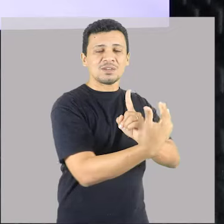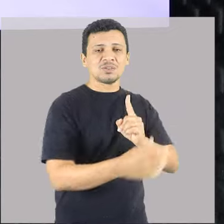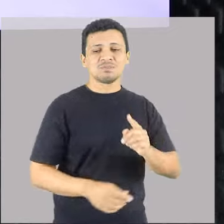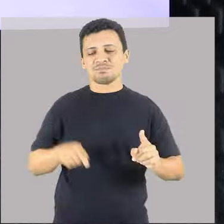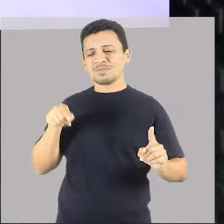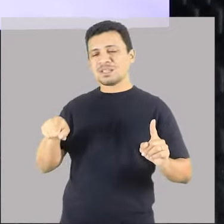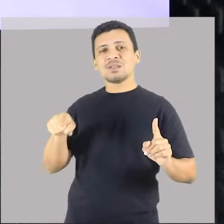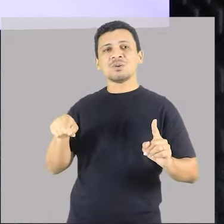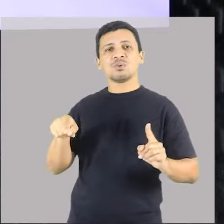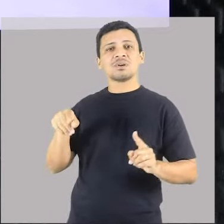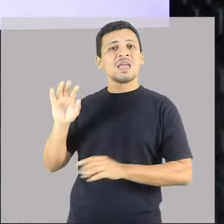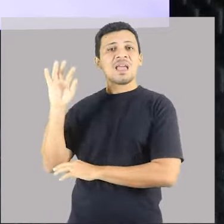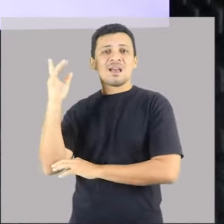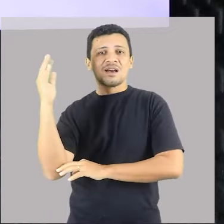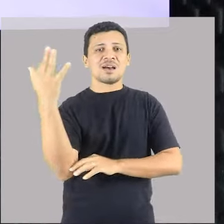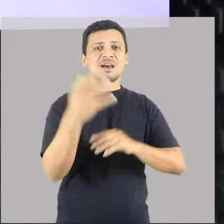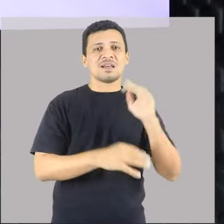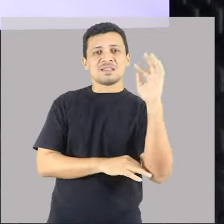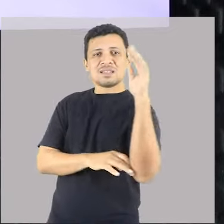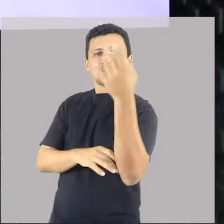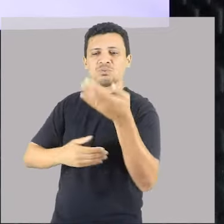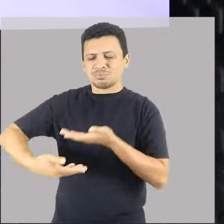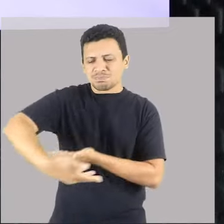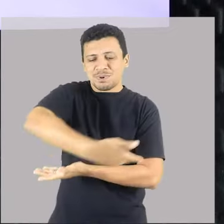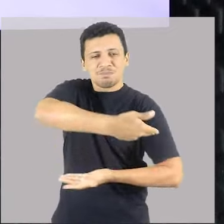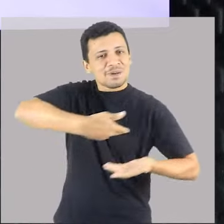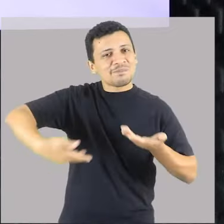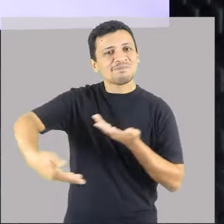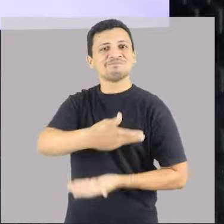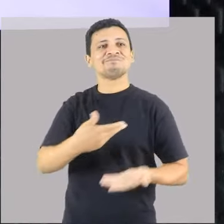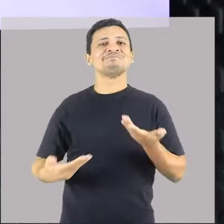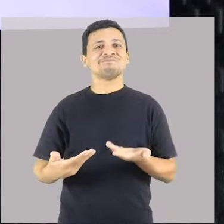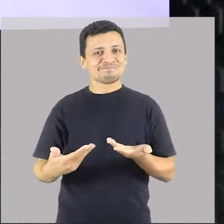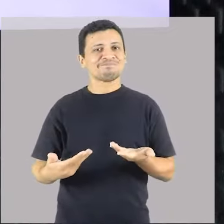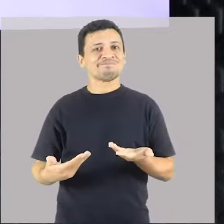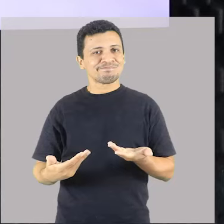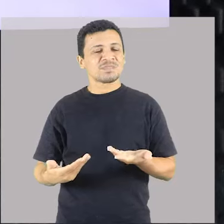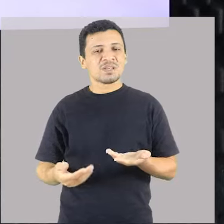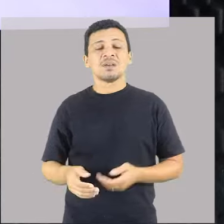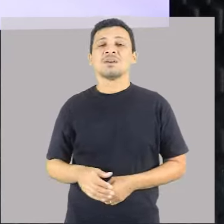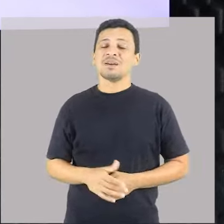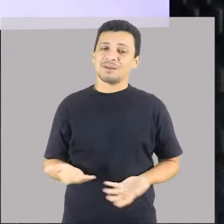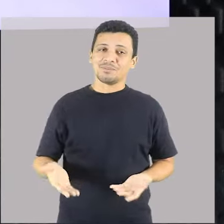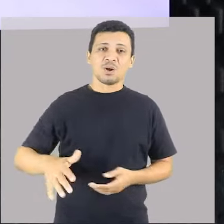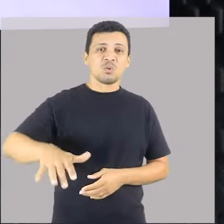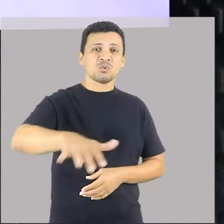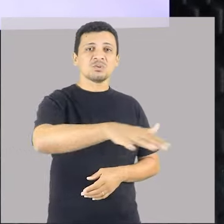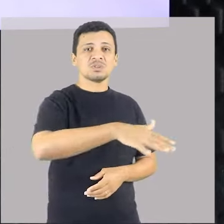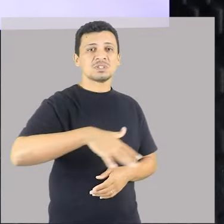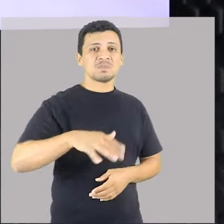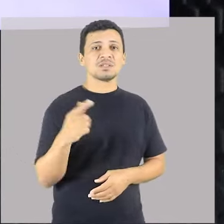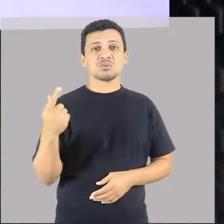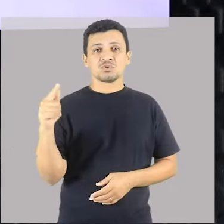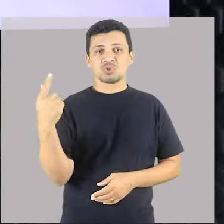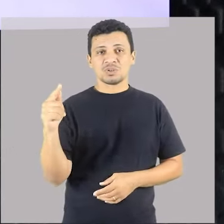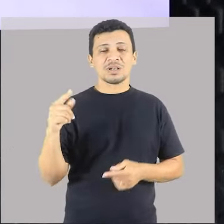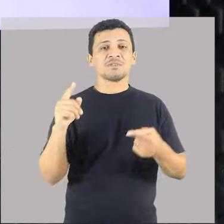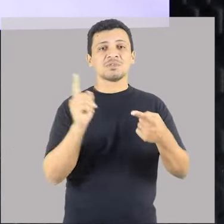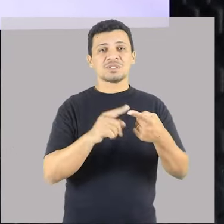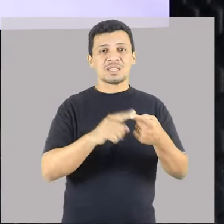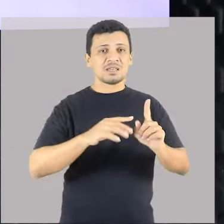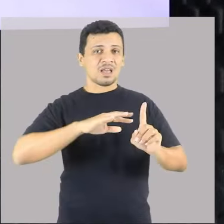interação entre a natureza ah Marcos então tu tá me dizendo que o espaço geográfico ele é composto pela